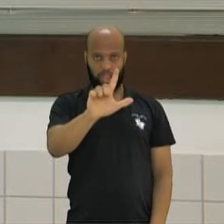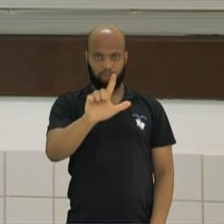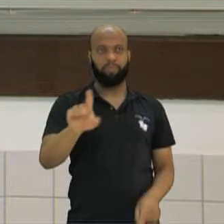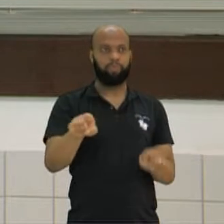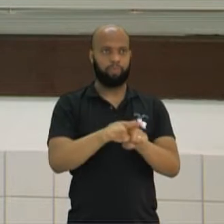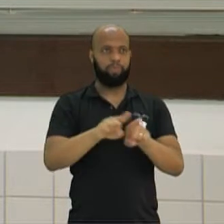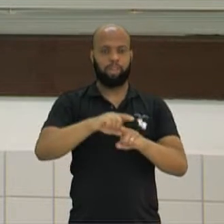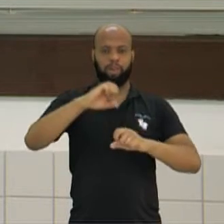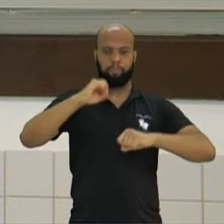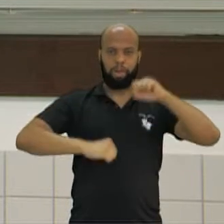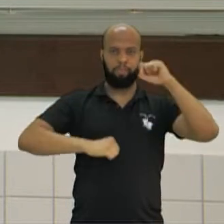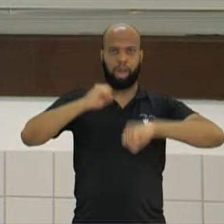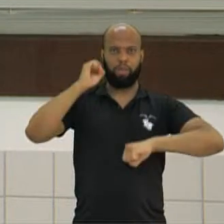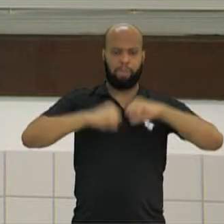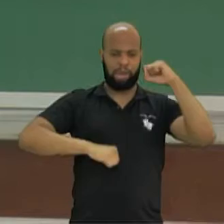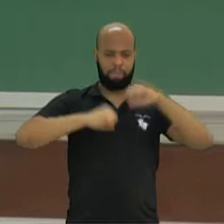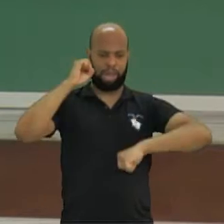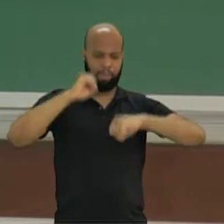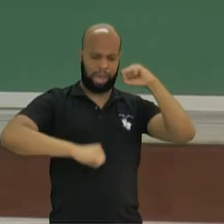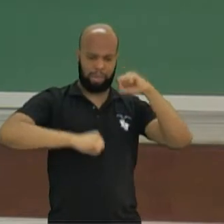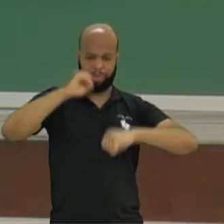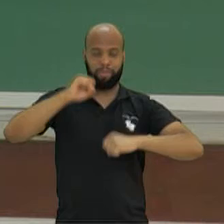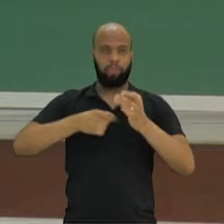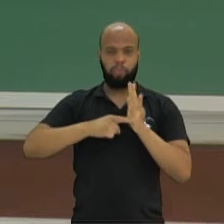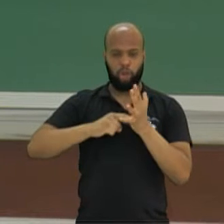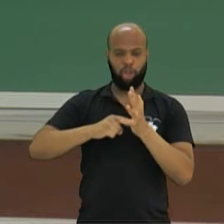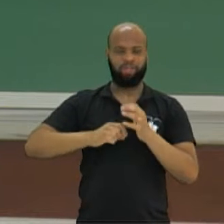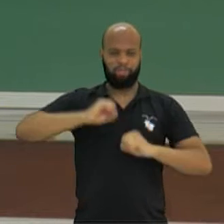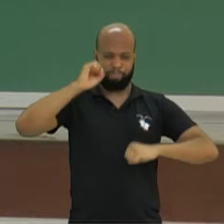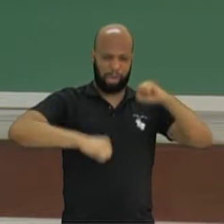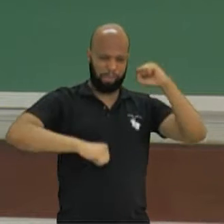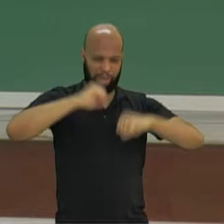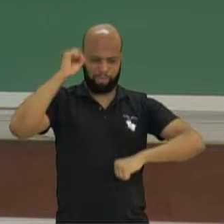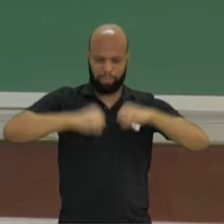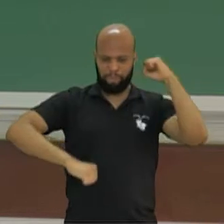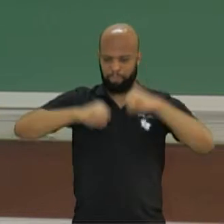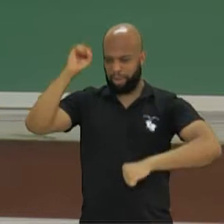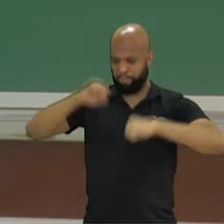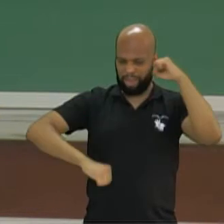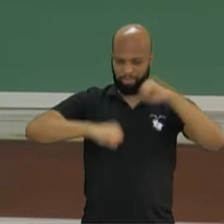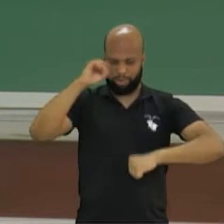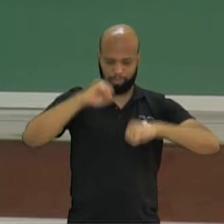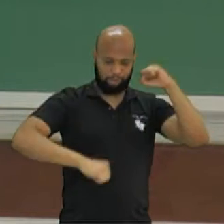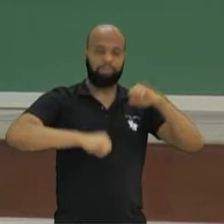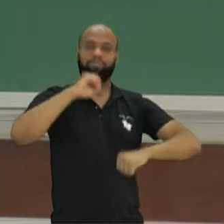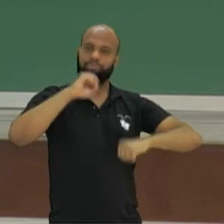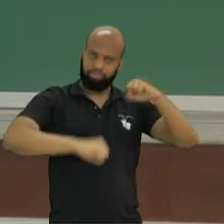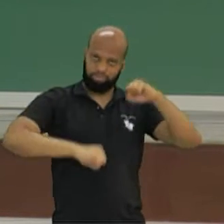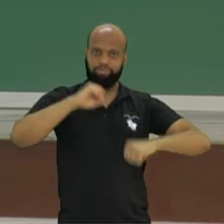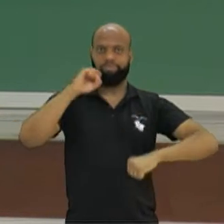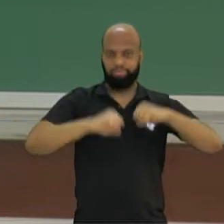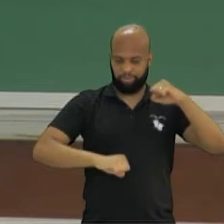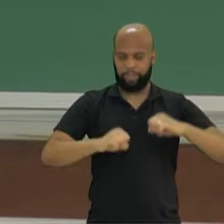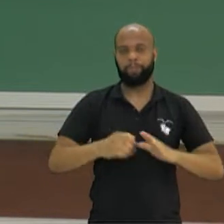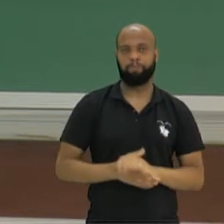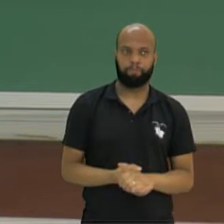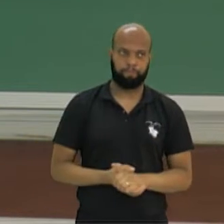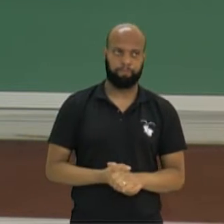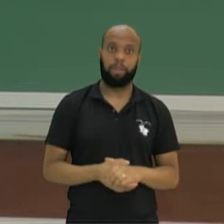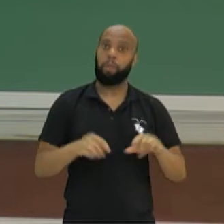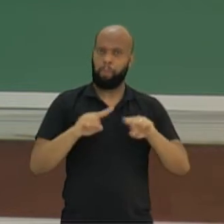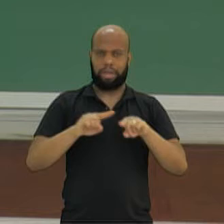a combustão interna, mas ainda, imagina, comparado com energia elétrica bem trifásica, né, muito mais atrasada ainda,